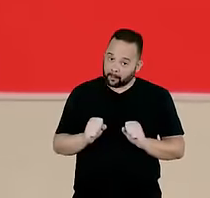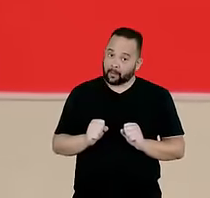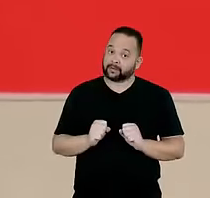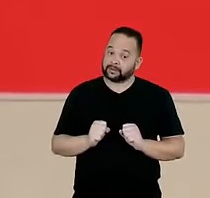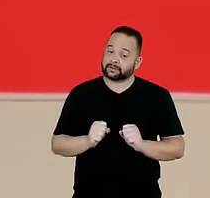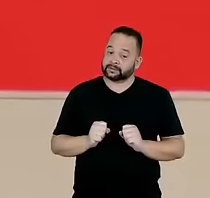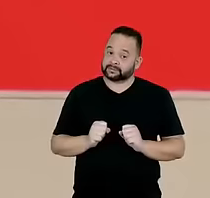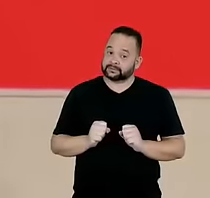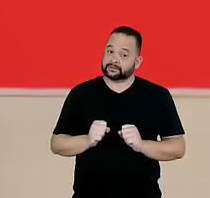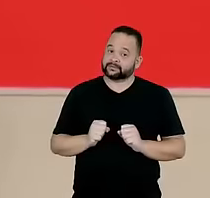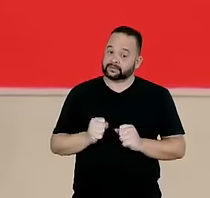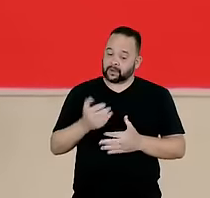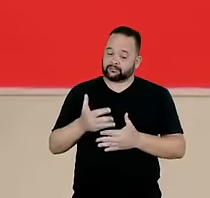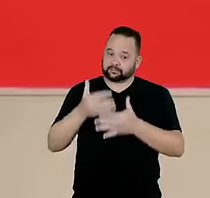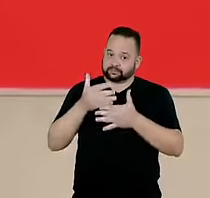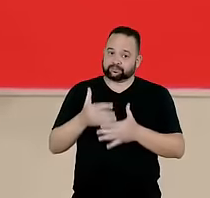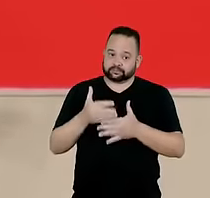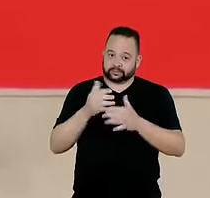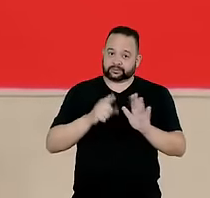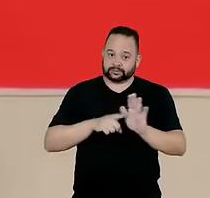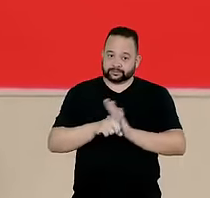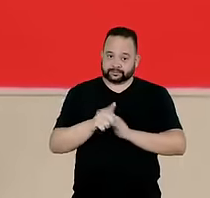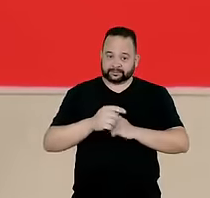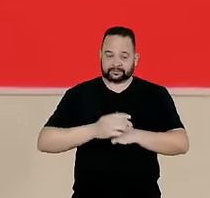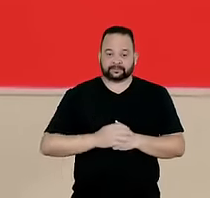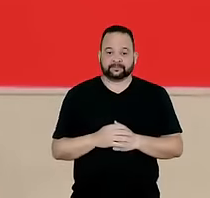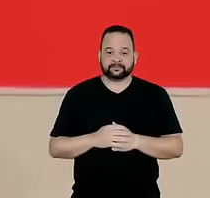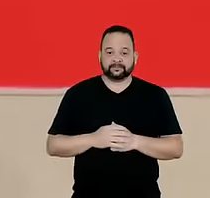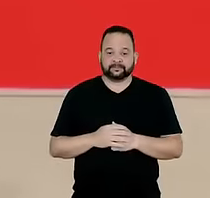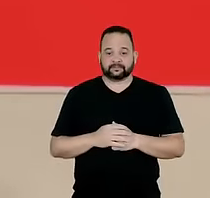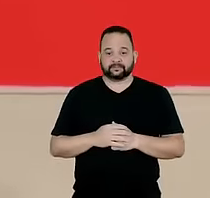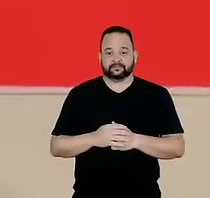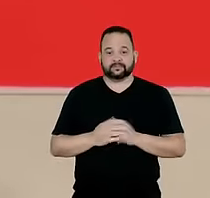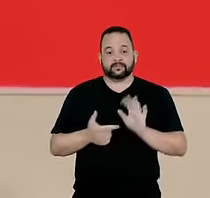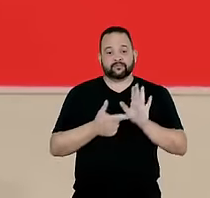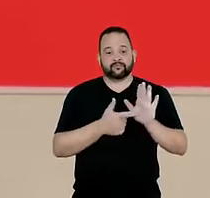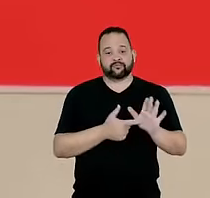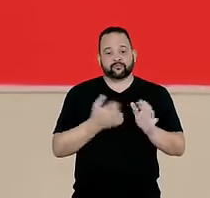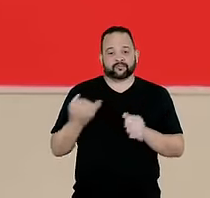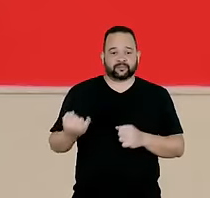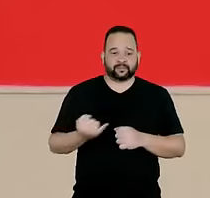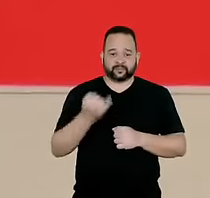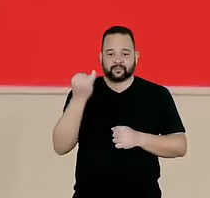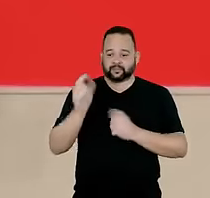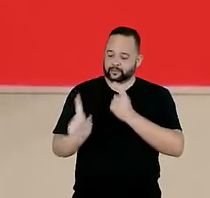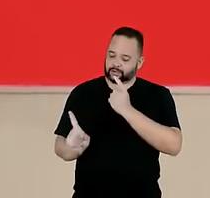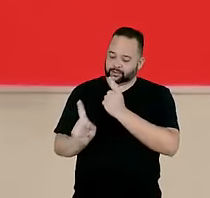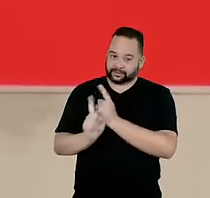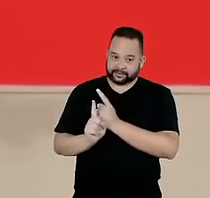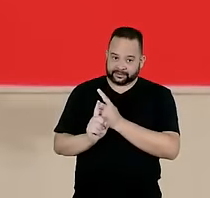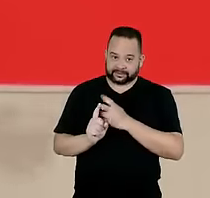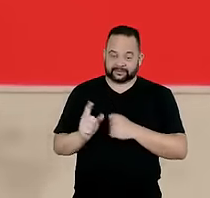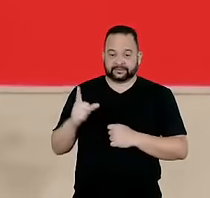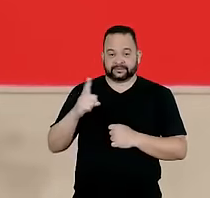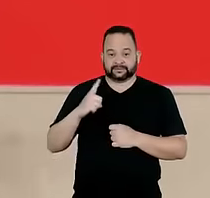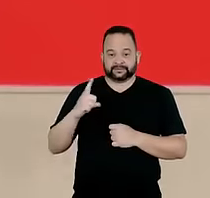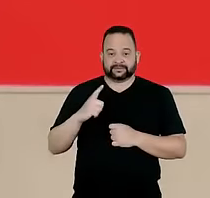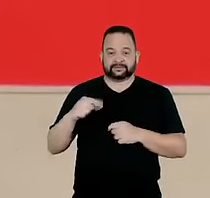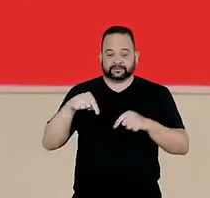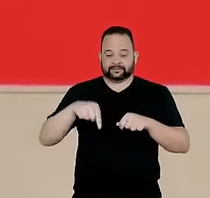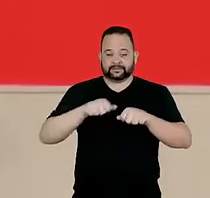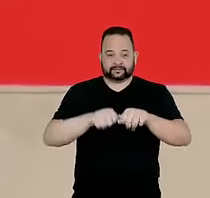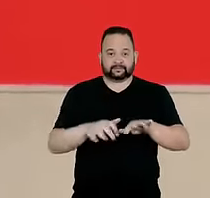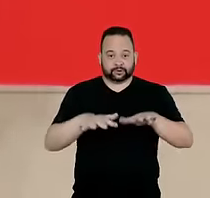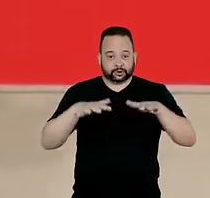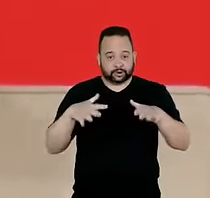nossos painelistas Isso demonstra a relevância desse encontro nós temos uma sala lotada presencialmente